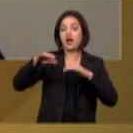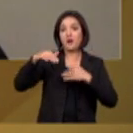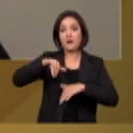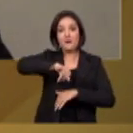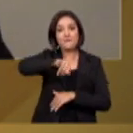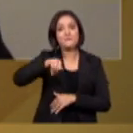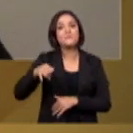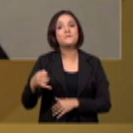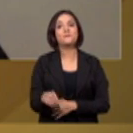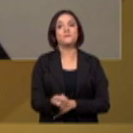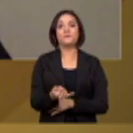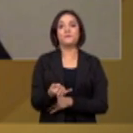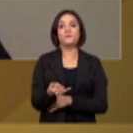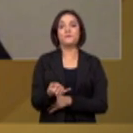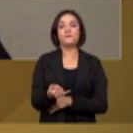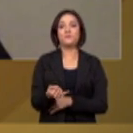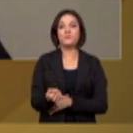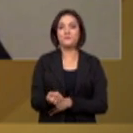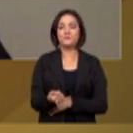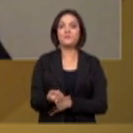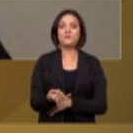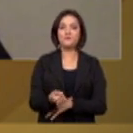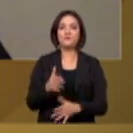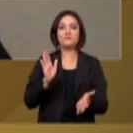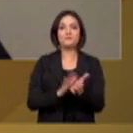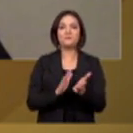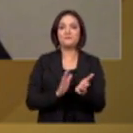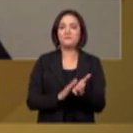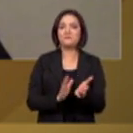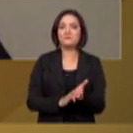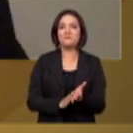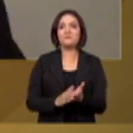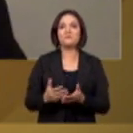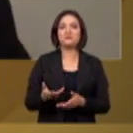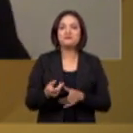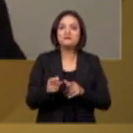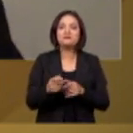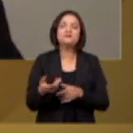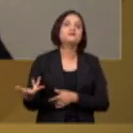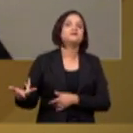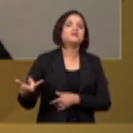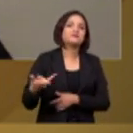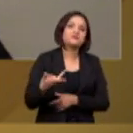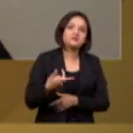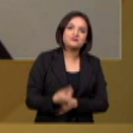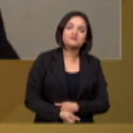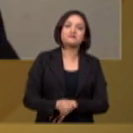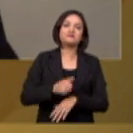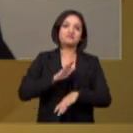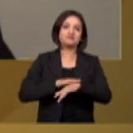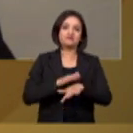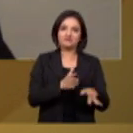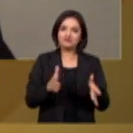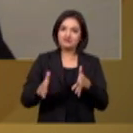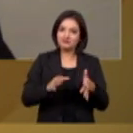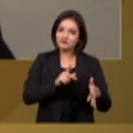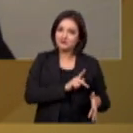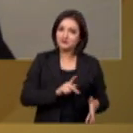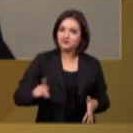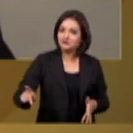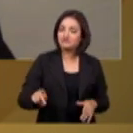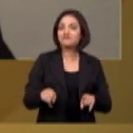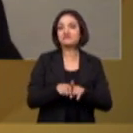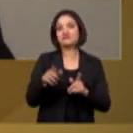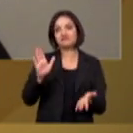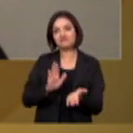cumprimentá-lo pelo brilho da gestão que vossa excelência dentro em breve encerrar a cumprimentar bem o